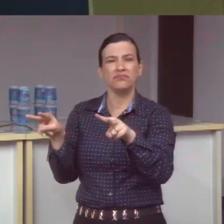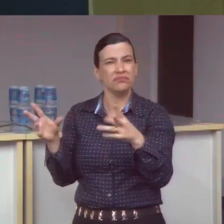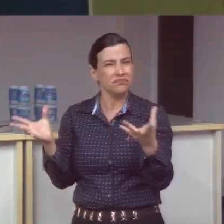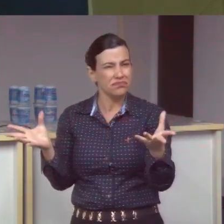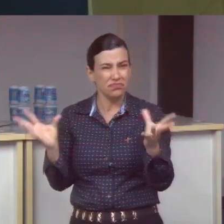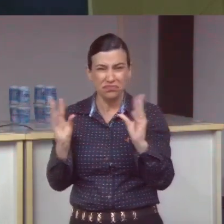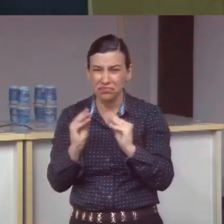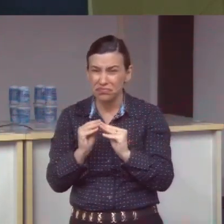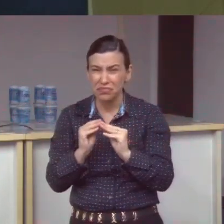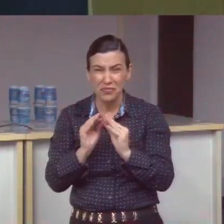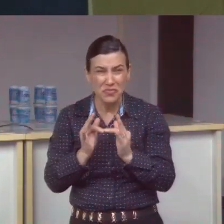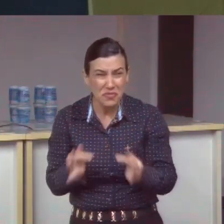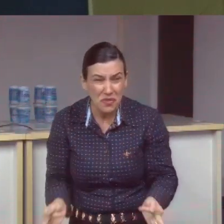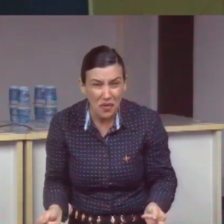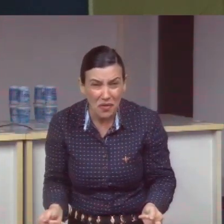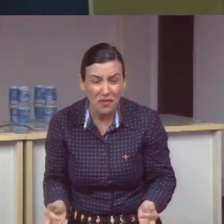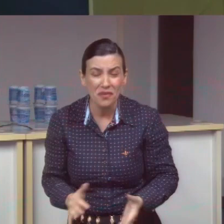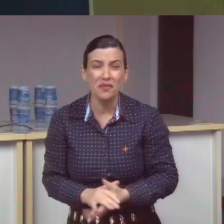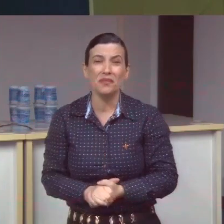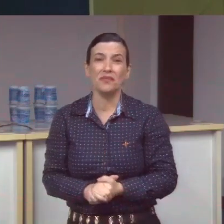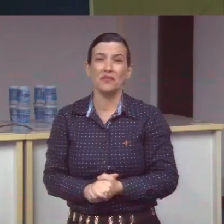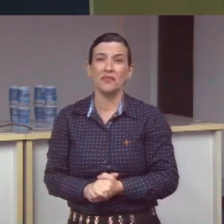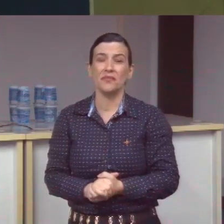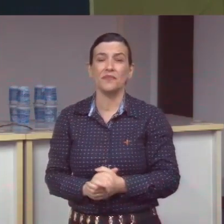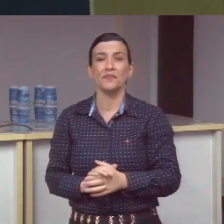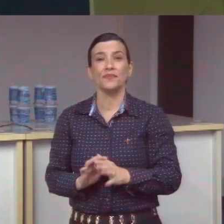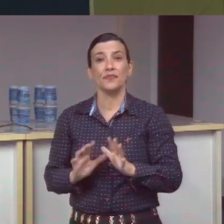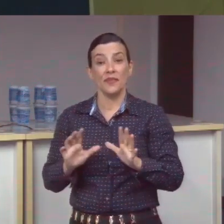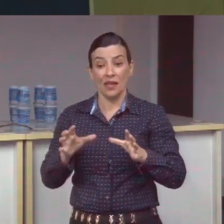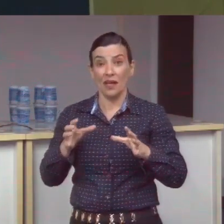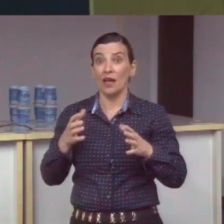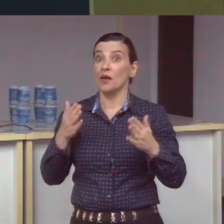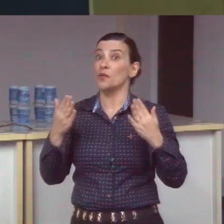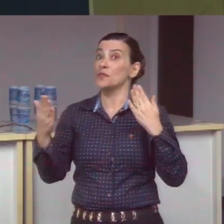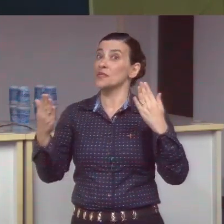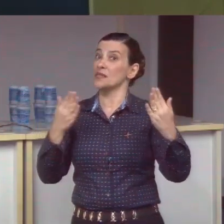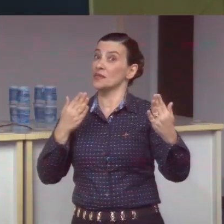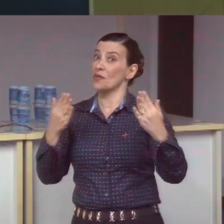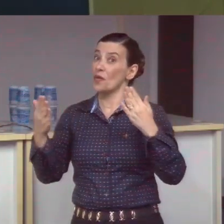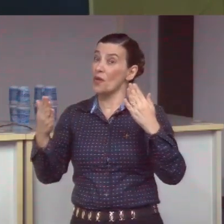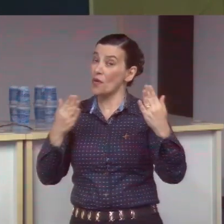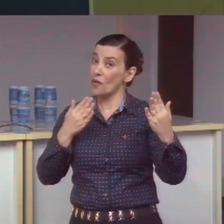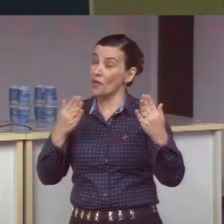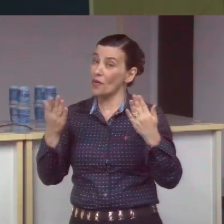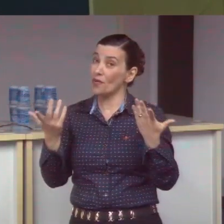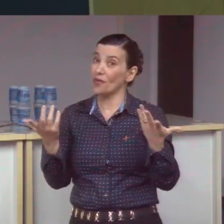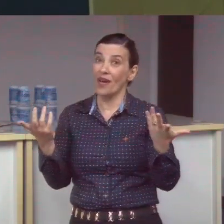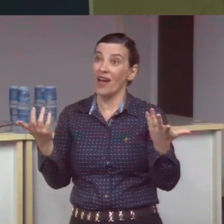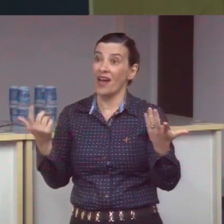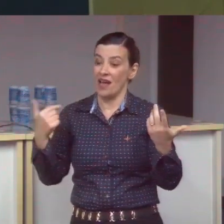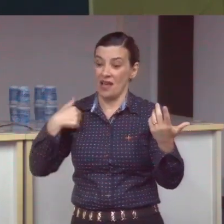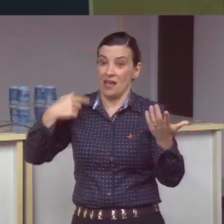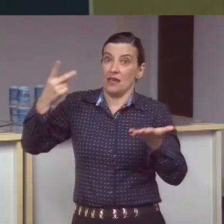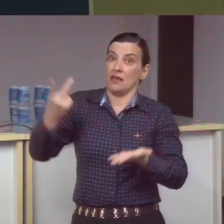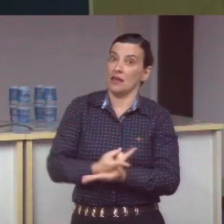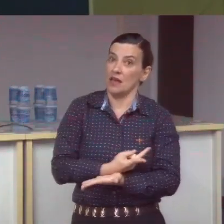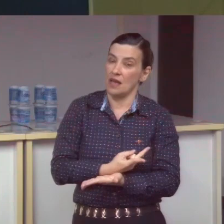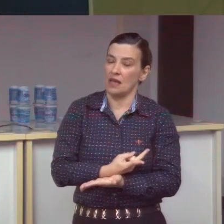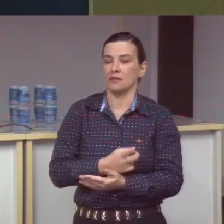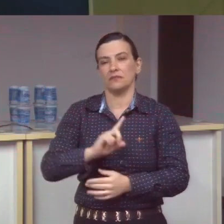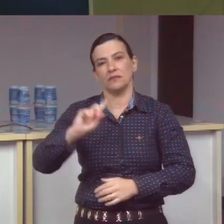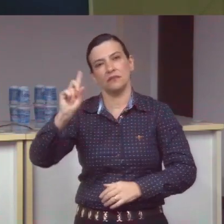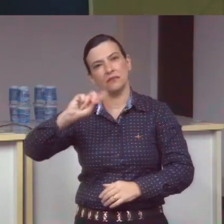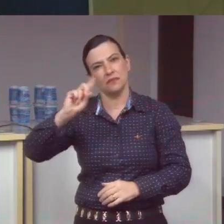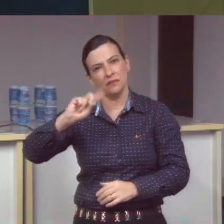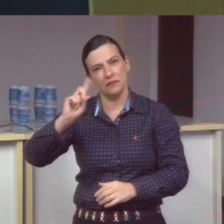não quer que o filme do psicólogo seja queimado num momento. E a gente não quer que